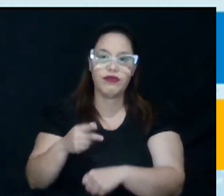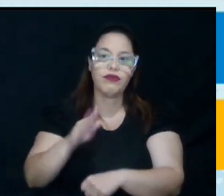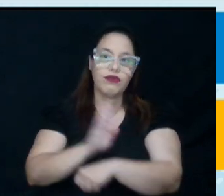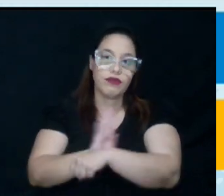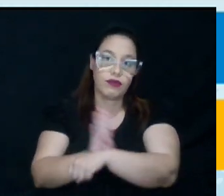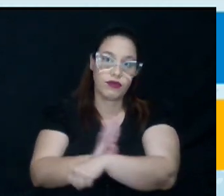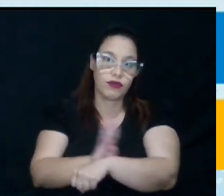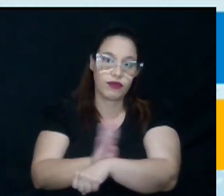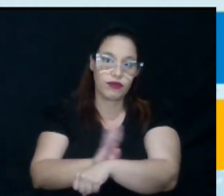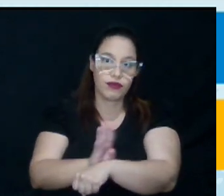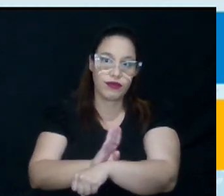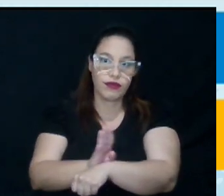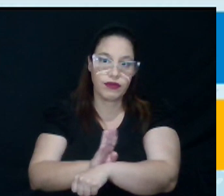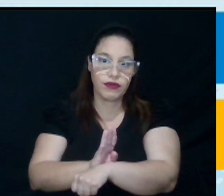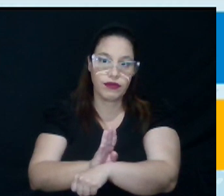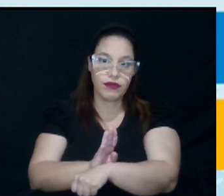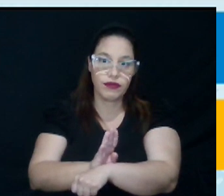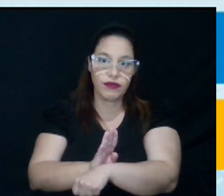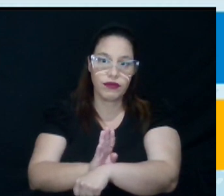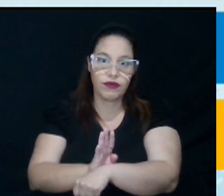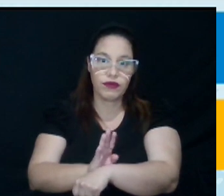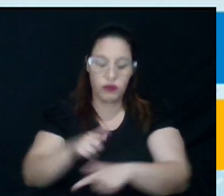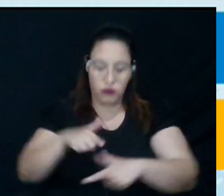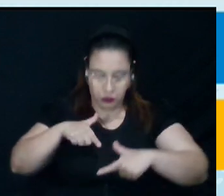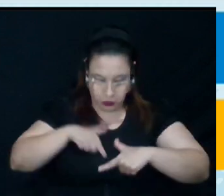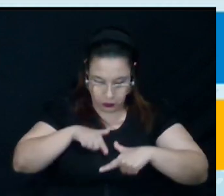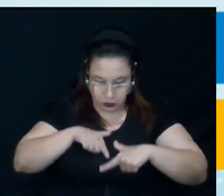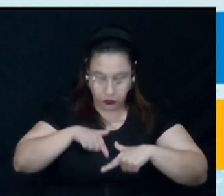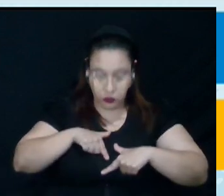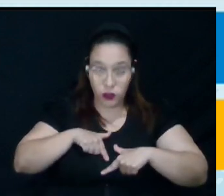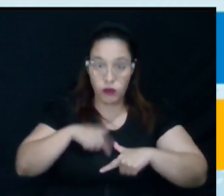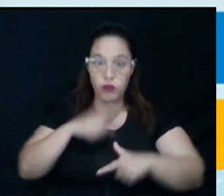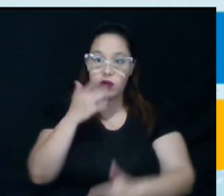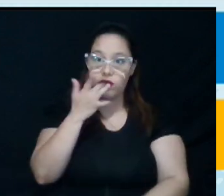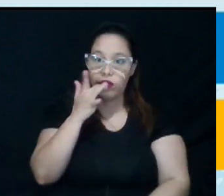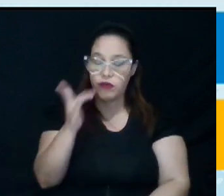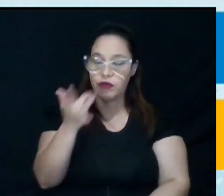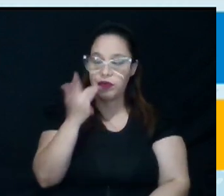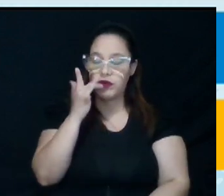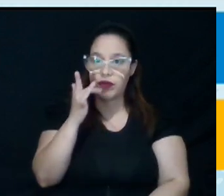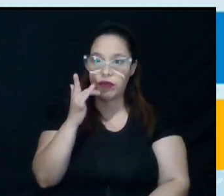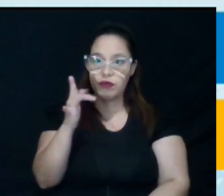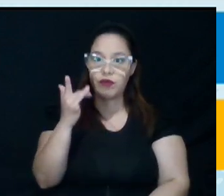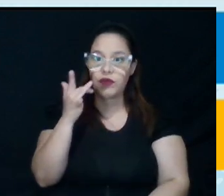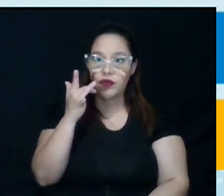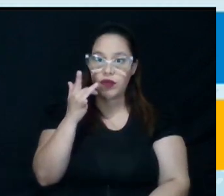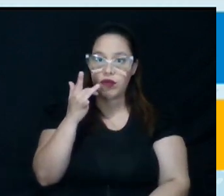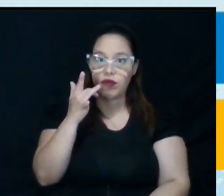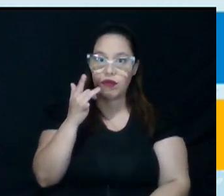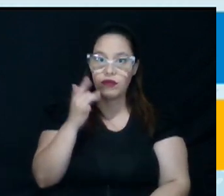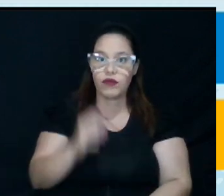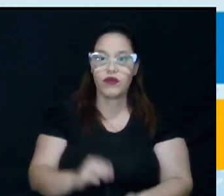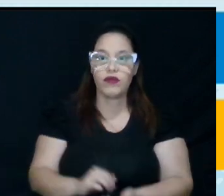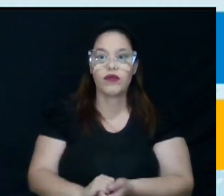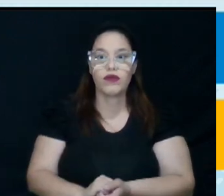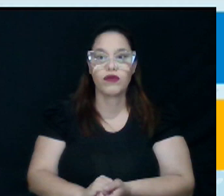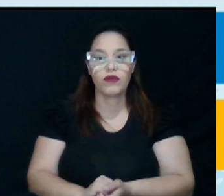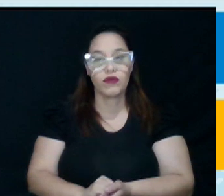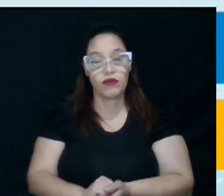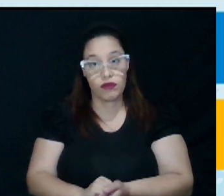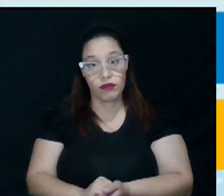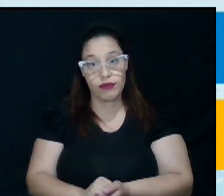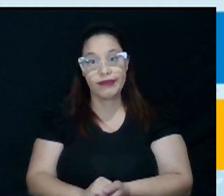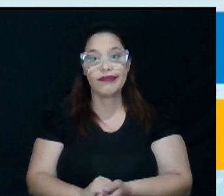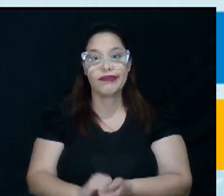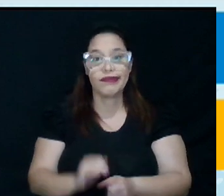utiliza o critério de medalha de ouro como primeiro critério de desempate. Então, no total, os Estados Unidos têm mais